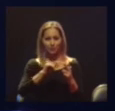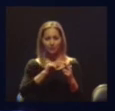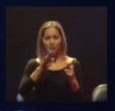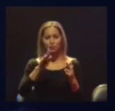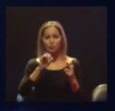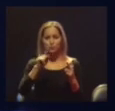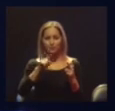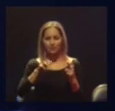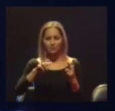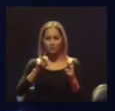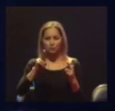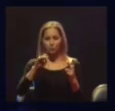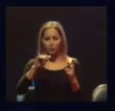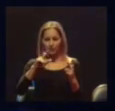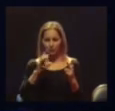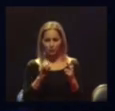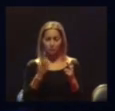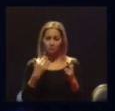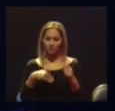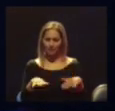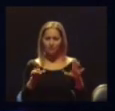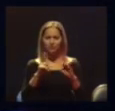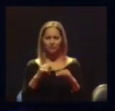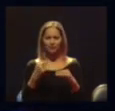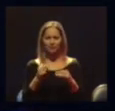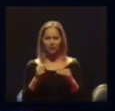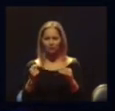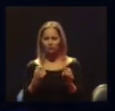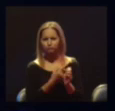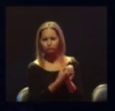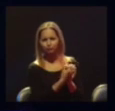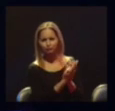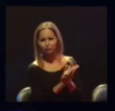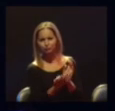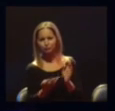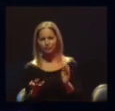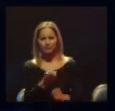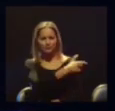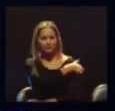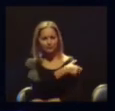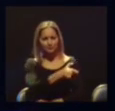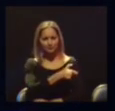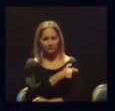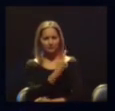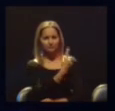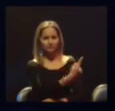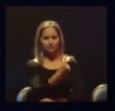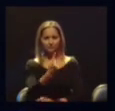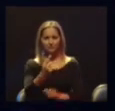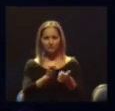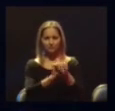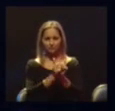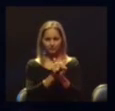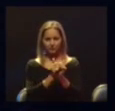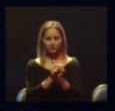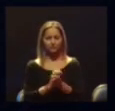Mourinho. Mas conta também com um conjunto de embaixadores em cada uma das